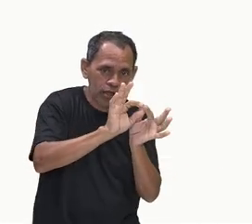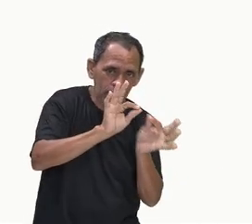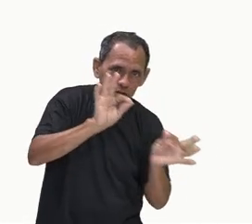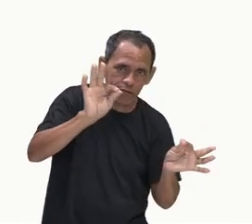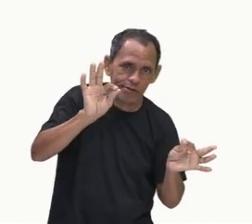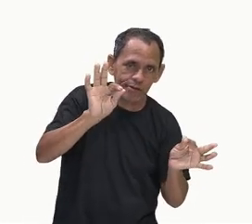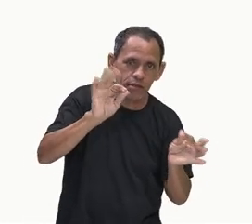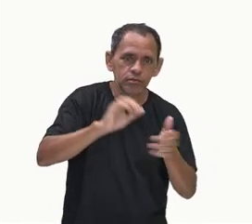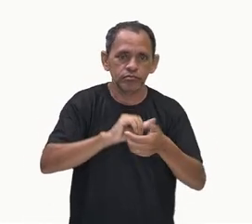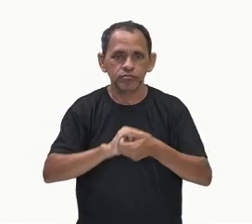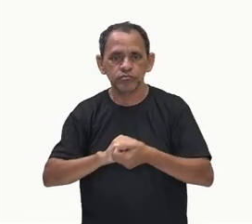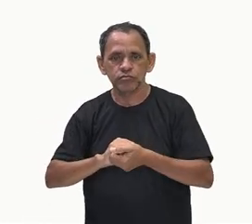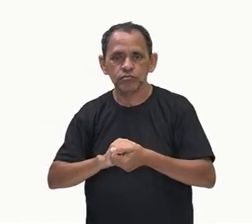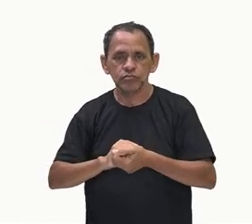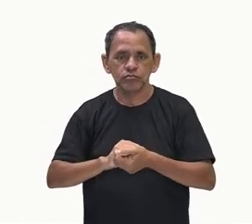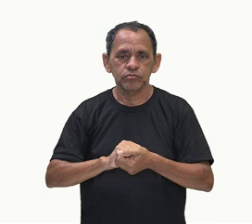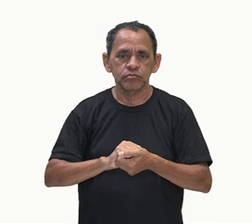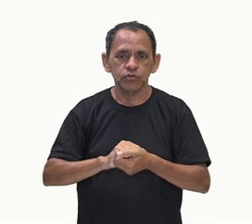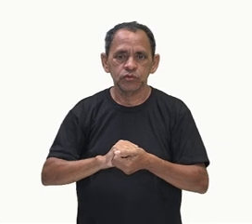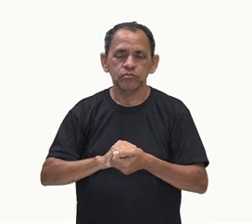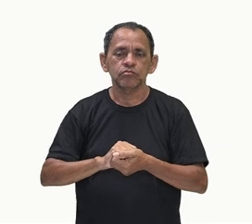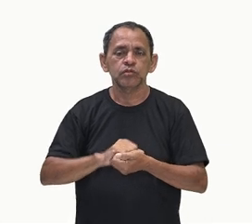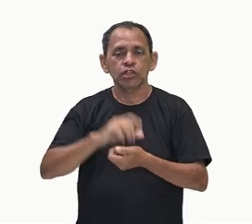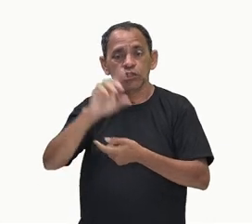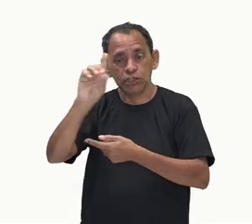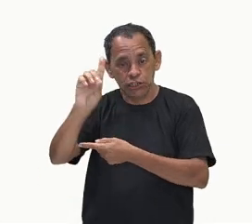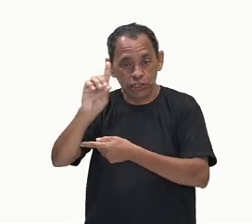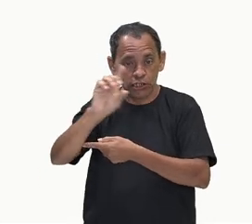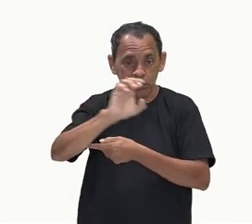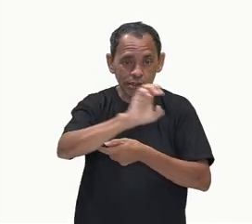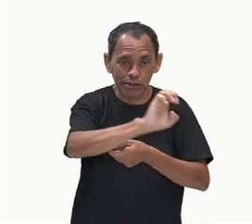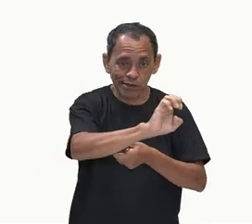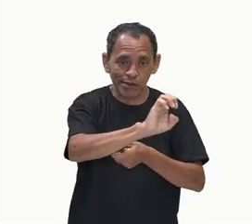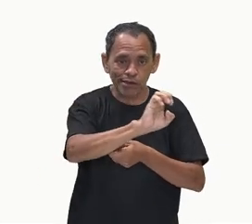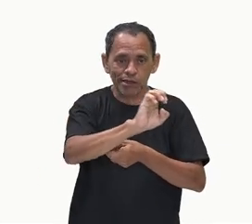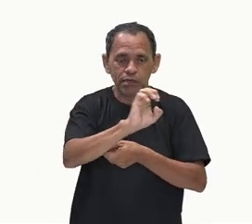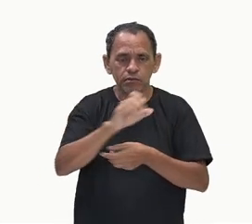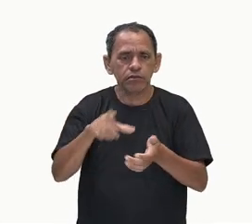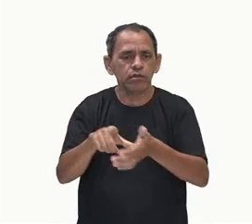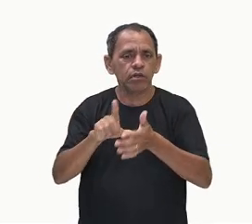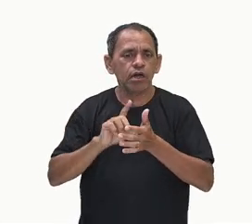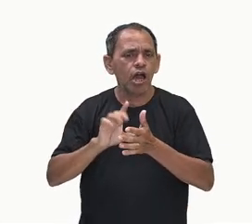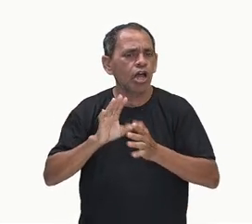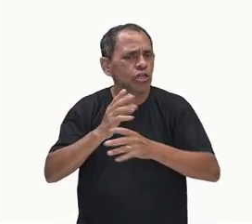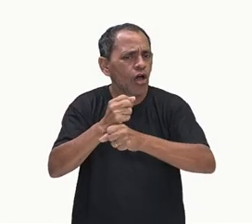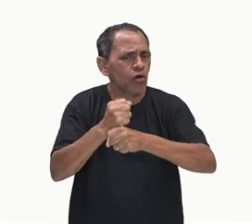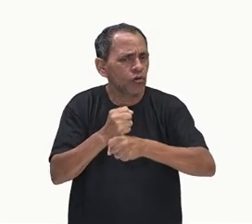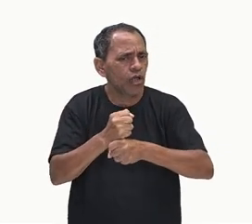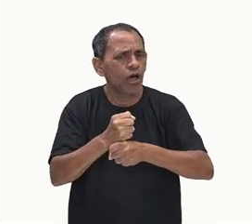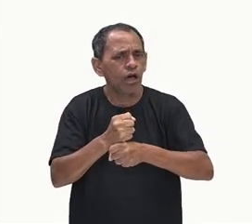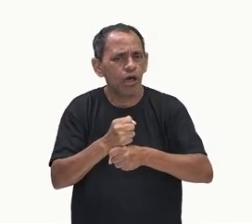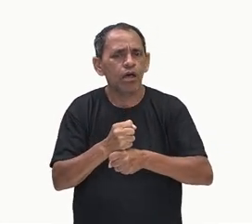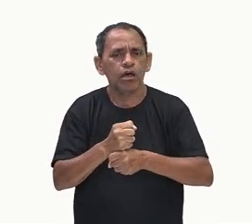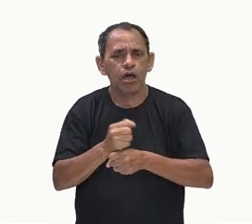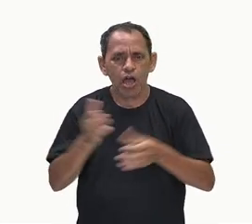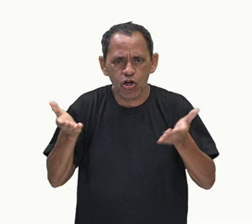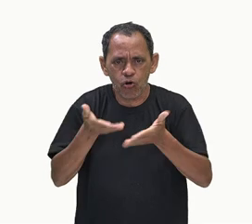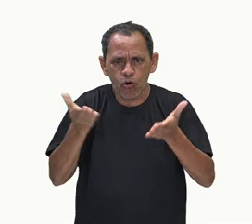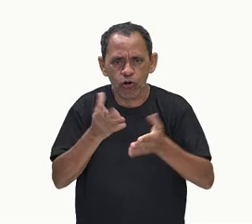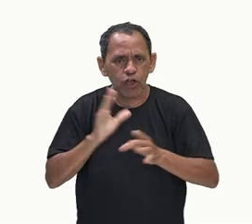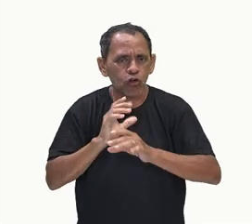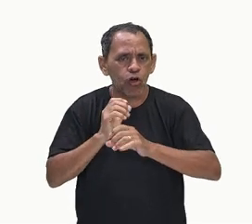gente não tem esse valor então antes de calcular o seno a gente vai calcular o valor dessa